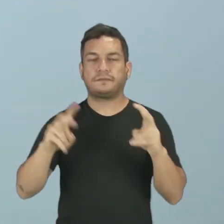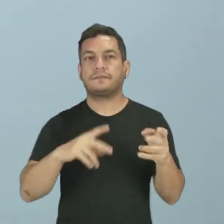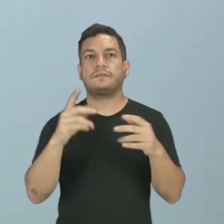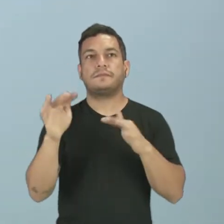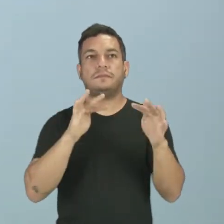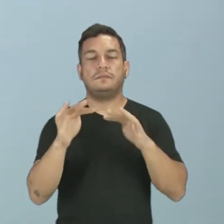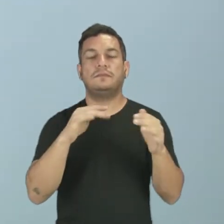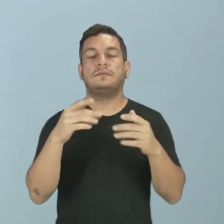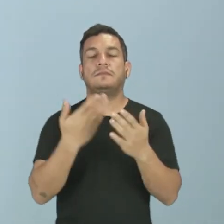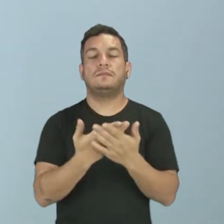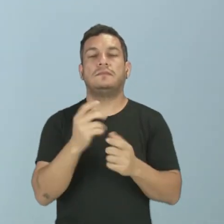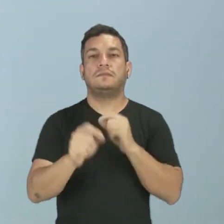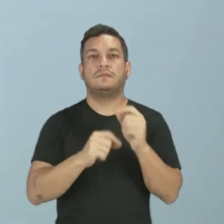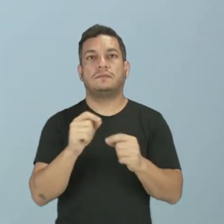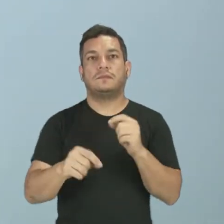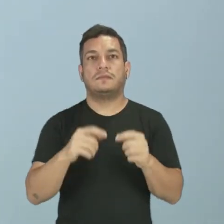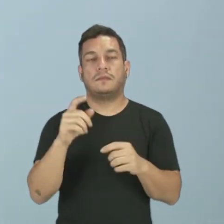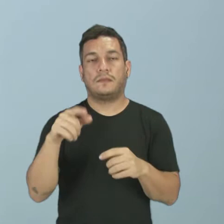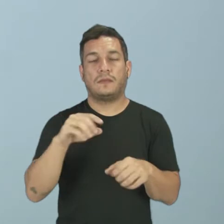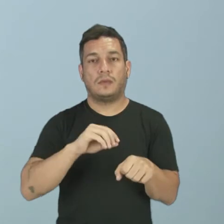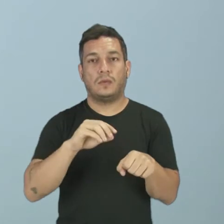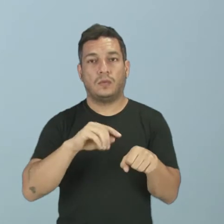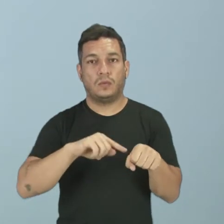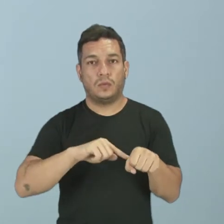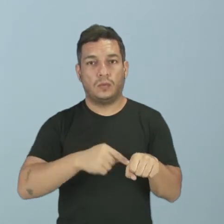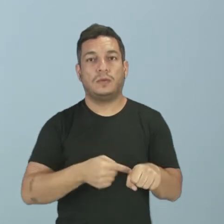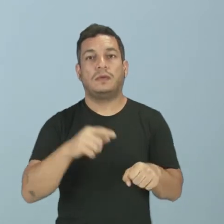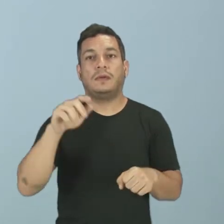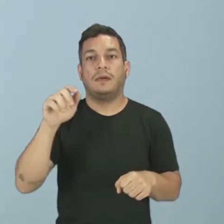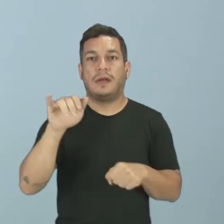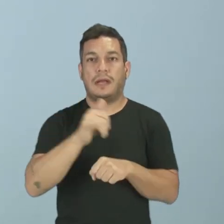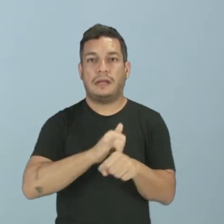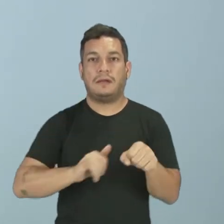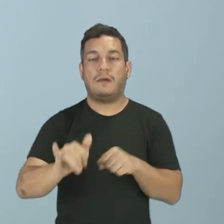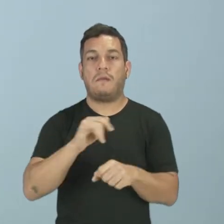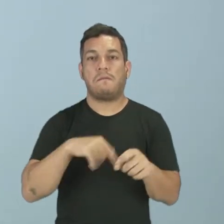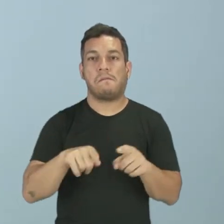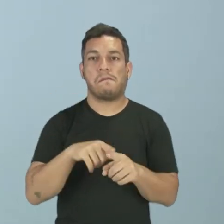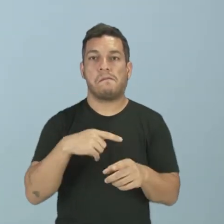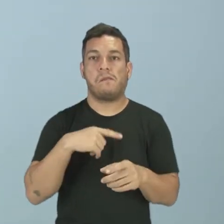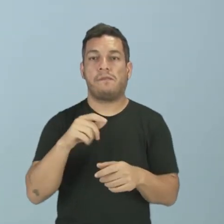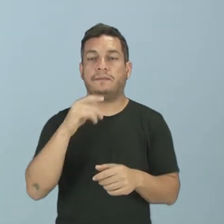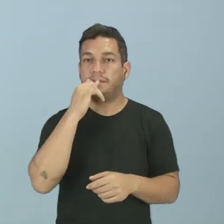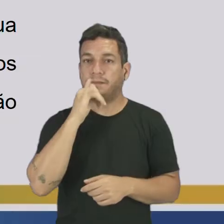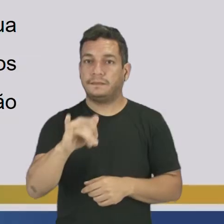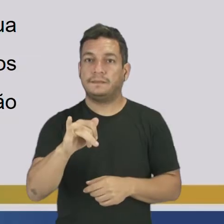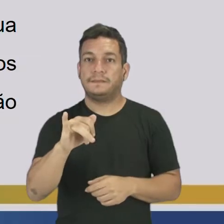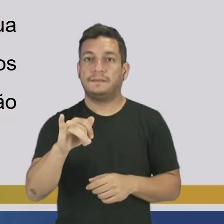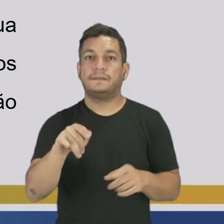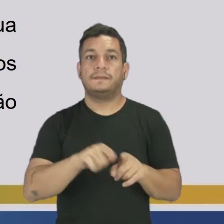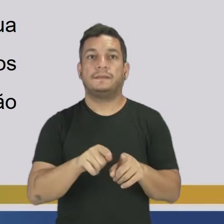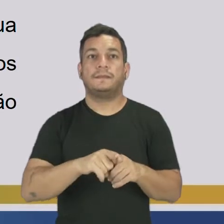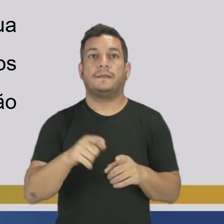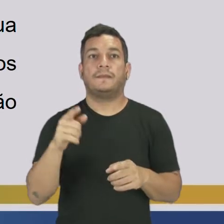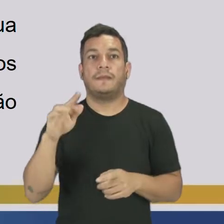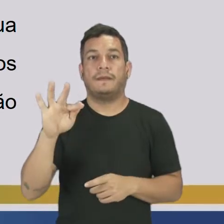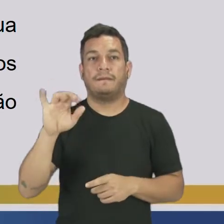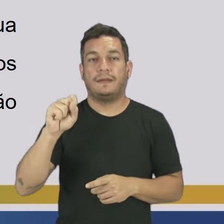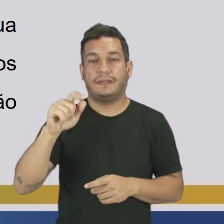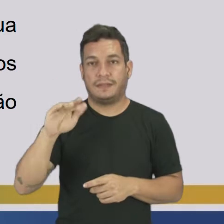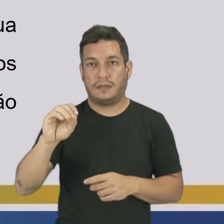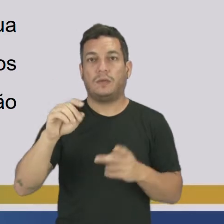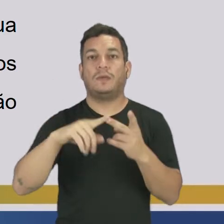fenômenos físicos relativos aos núcleos atômicos, com transição de energia, decaimento radioativo, fissão e